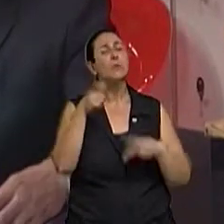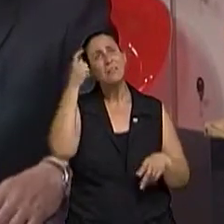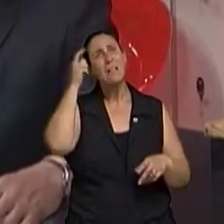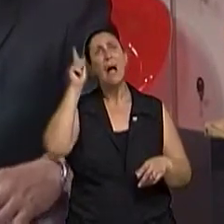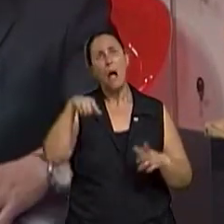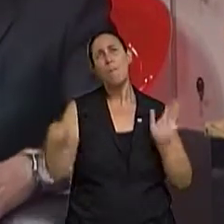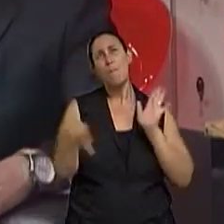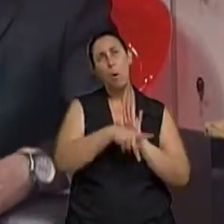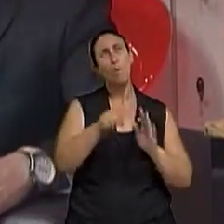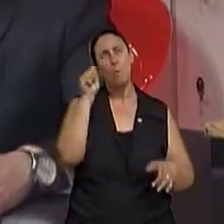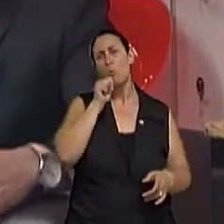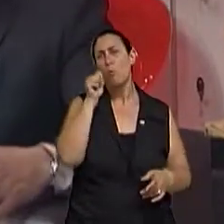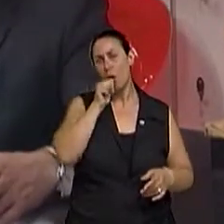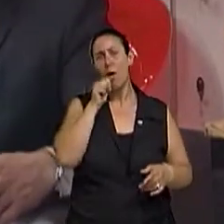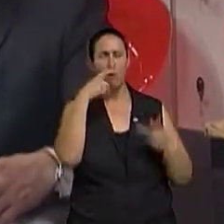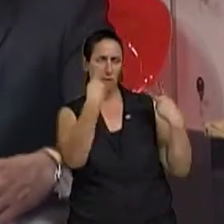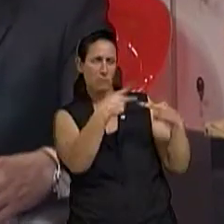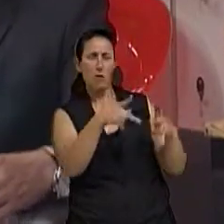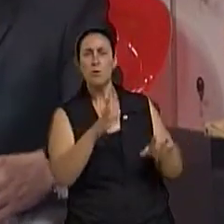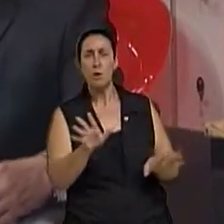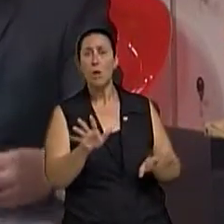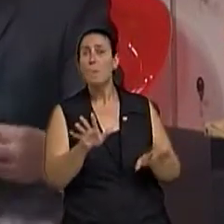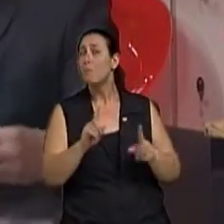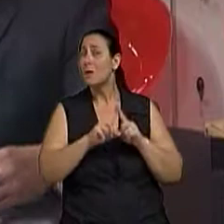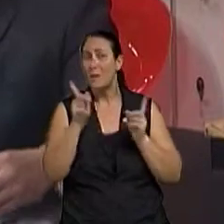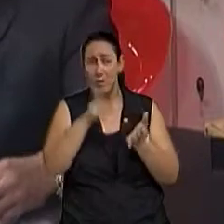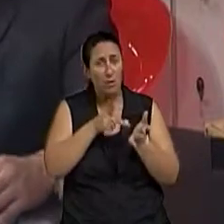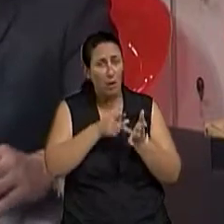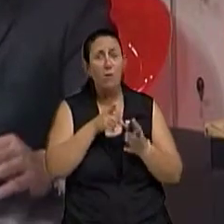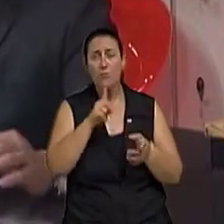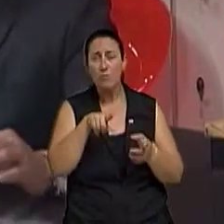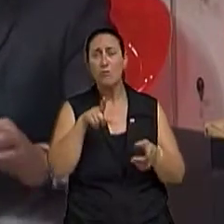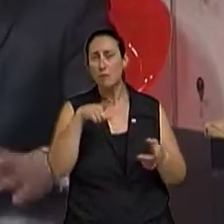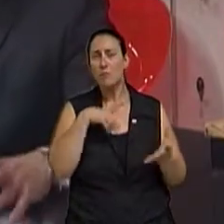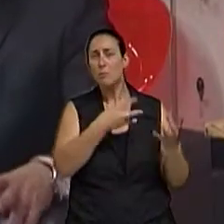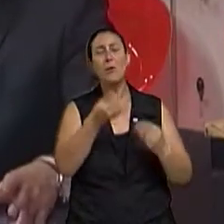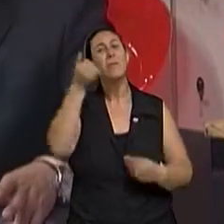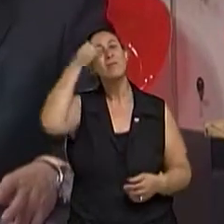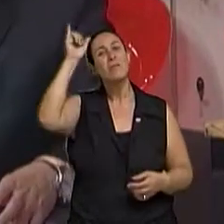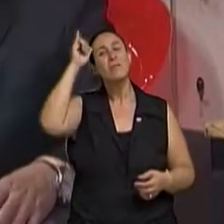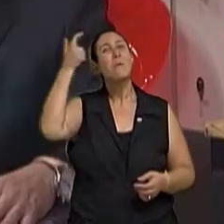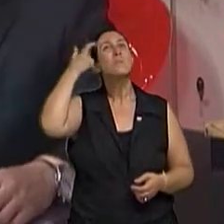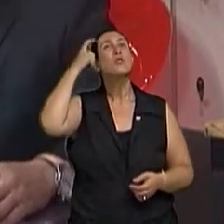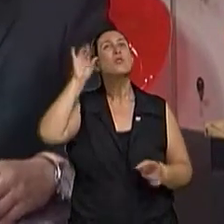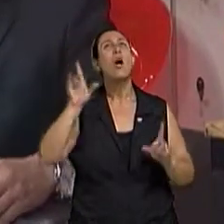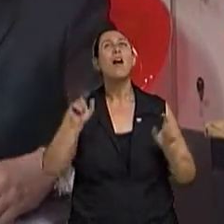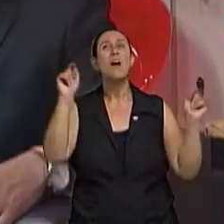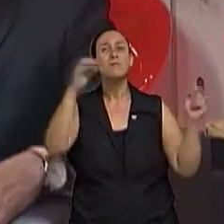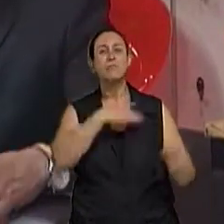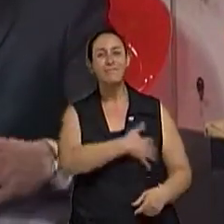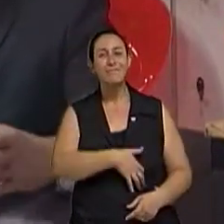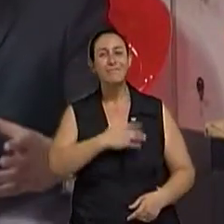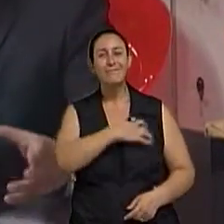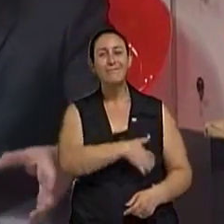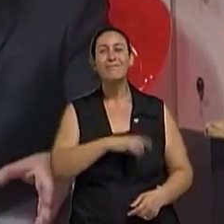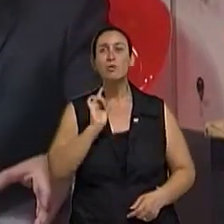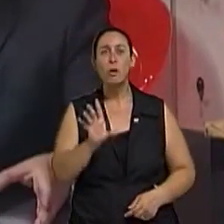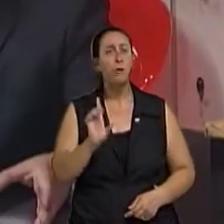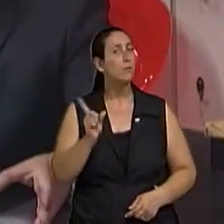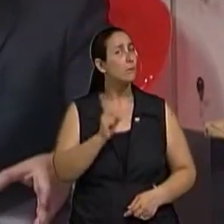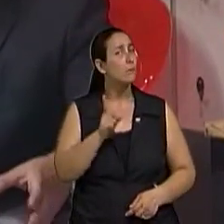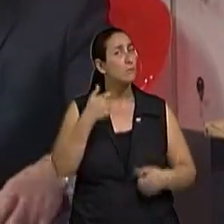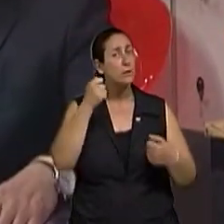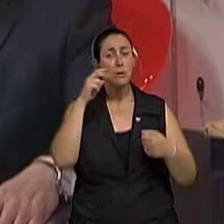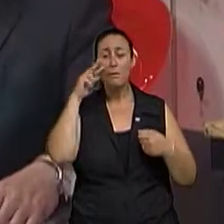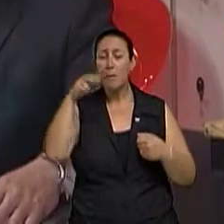mulher, como faz parte da sociedade. E quando se faz a prevenção, a gente não deve pensar só no câncer de mama. A gente deve pensar na prevenção como um contexto